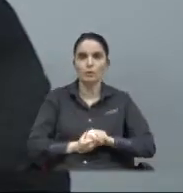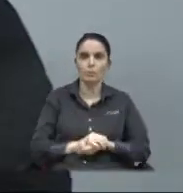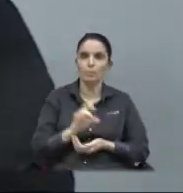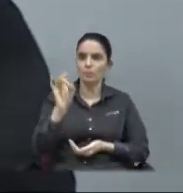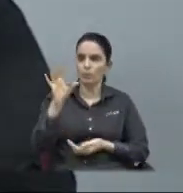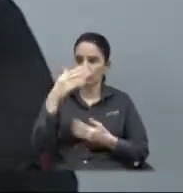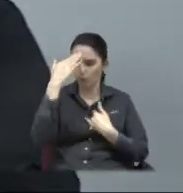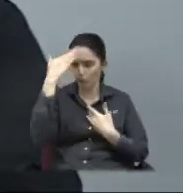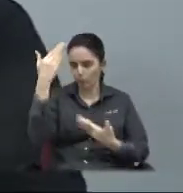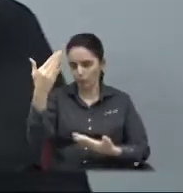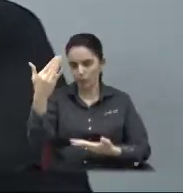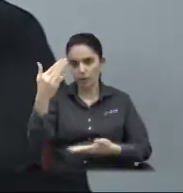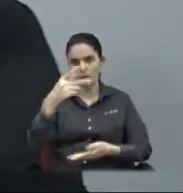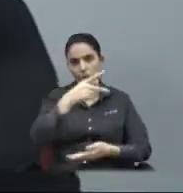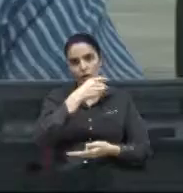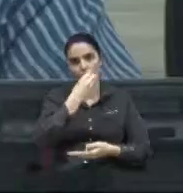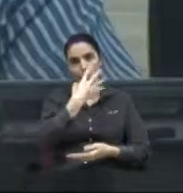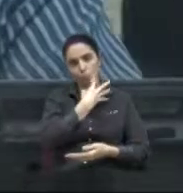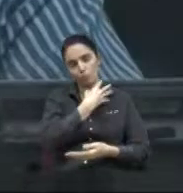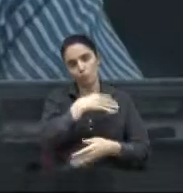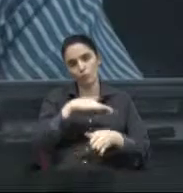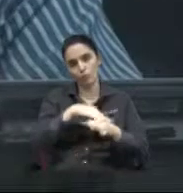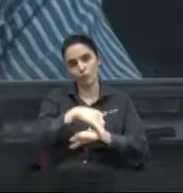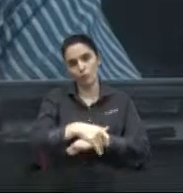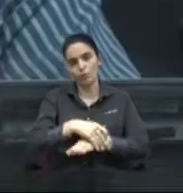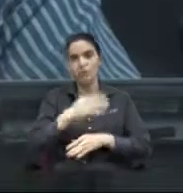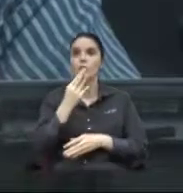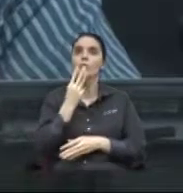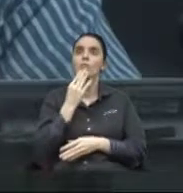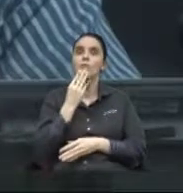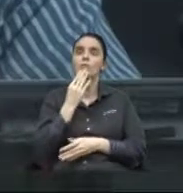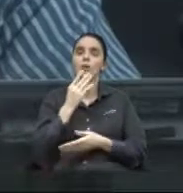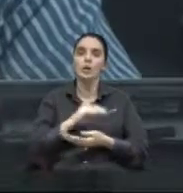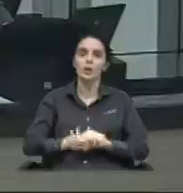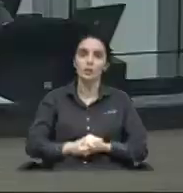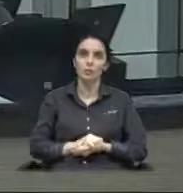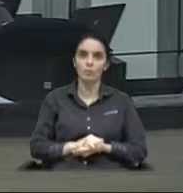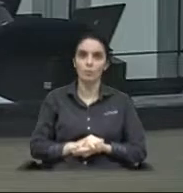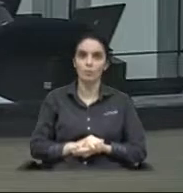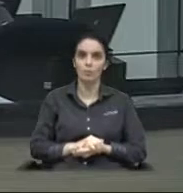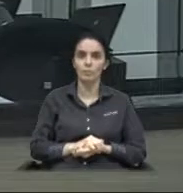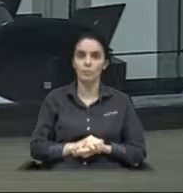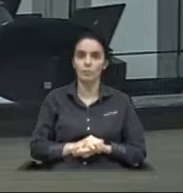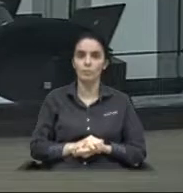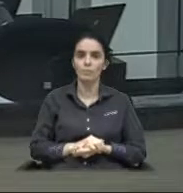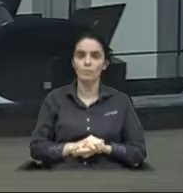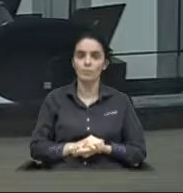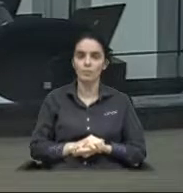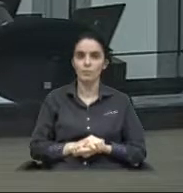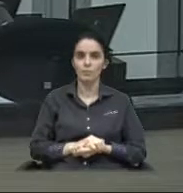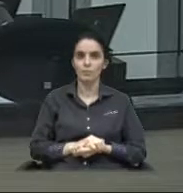presidente. Muito obrigado. Boa noite a todos. Vaguinho.